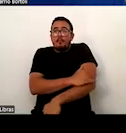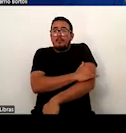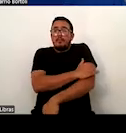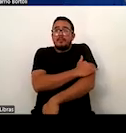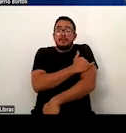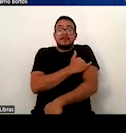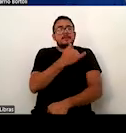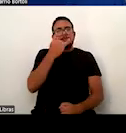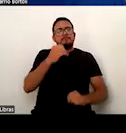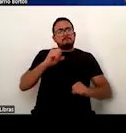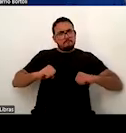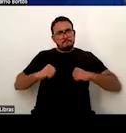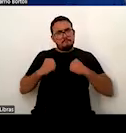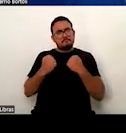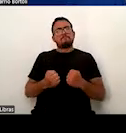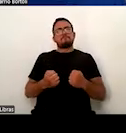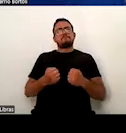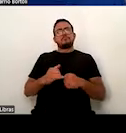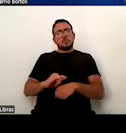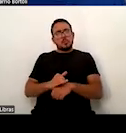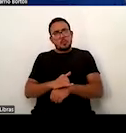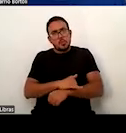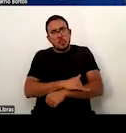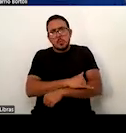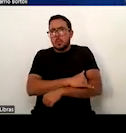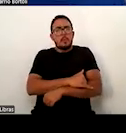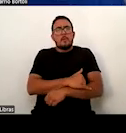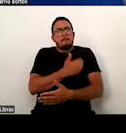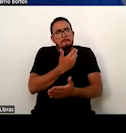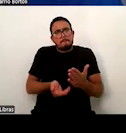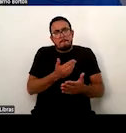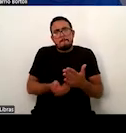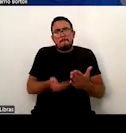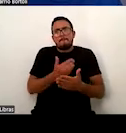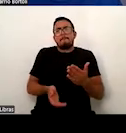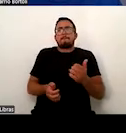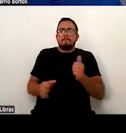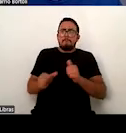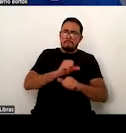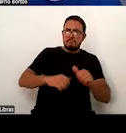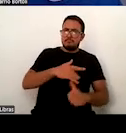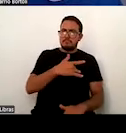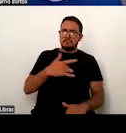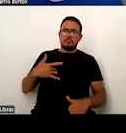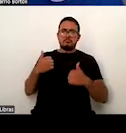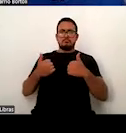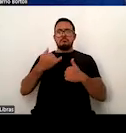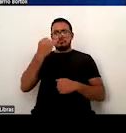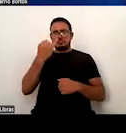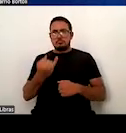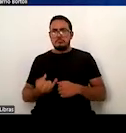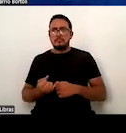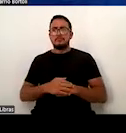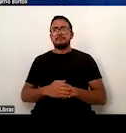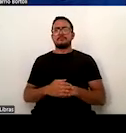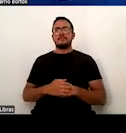Se eu tenho uma alimentação ruim, pobre em frutas e vegetais e alimentos que contenham fibras, eu posso melhorar a minha alimentação. Se